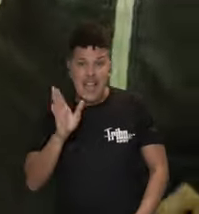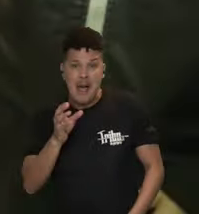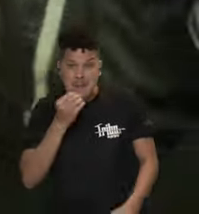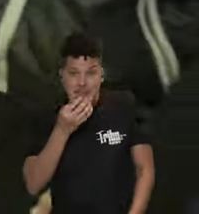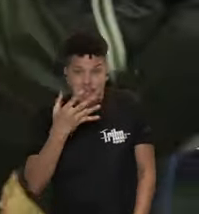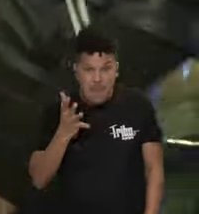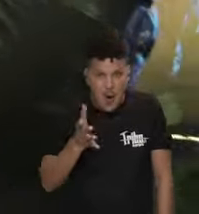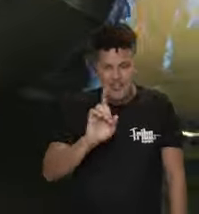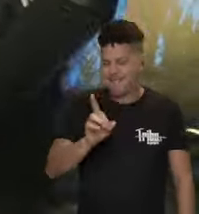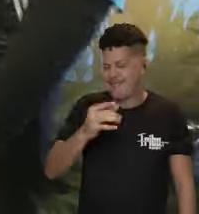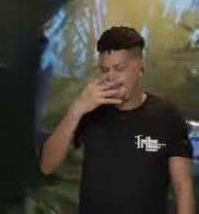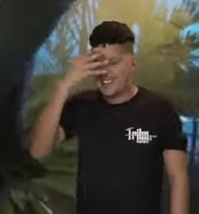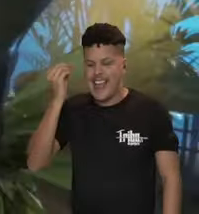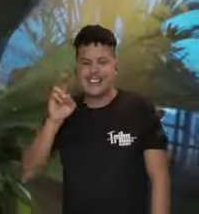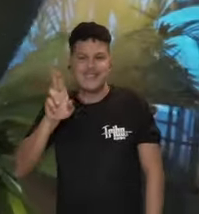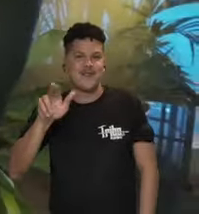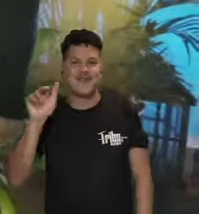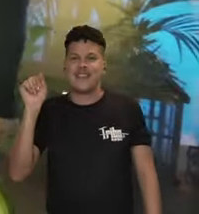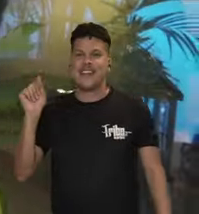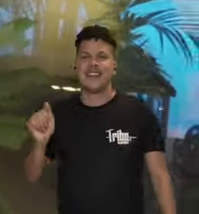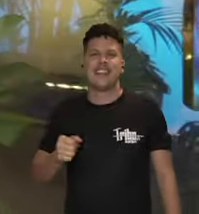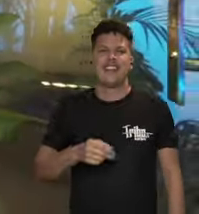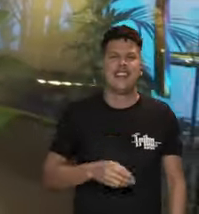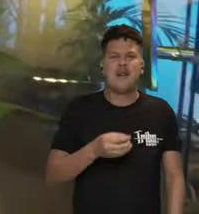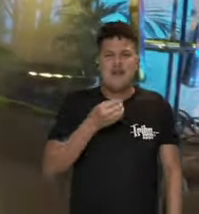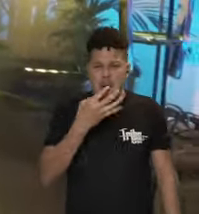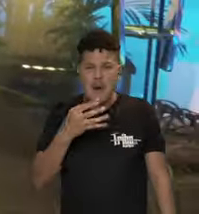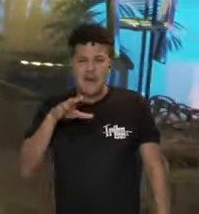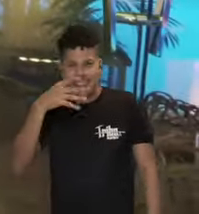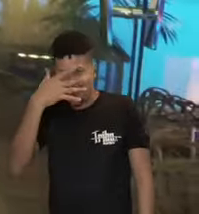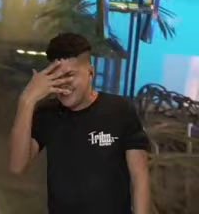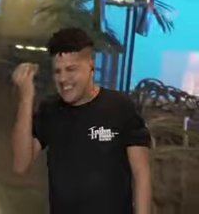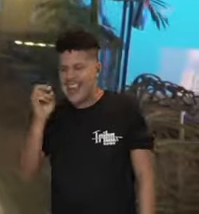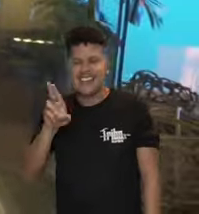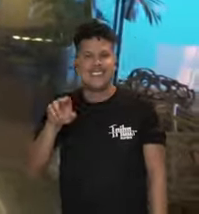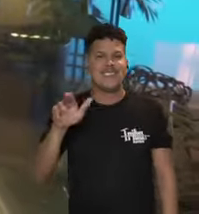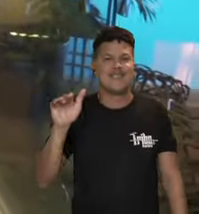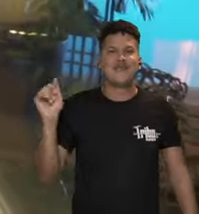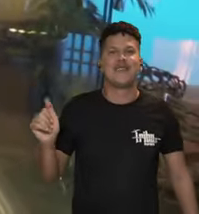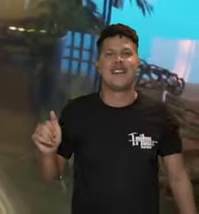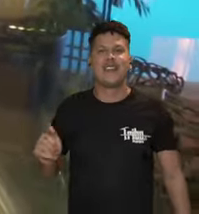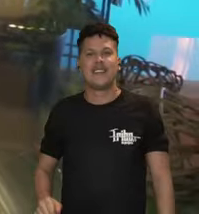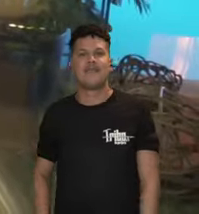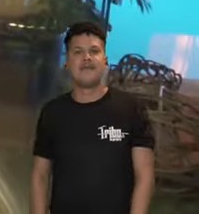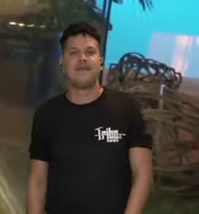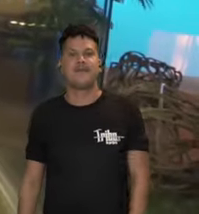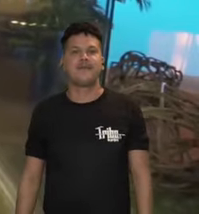se esquece jamais. O que foi bom não se esquece jamais.